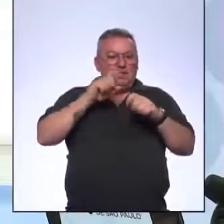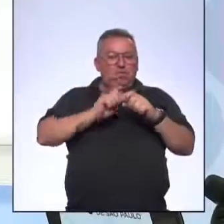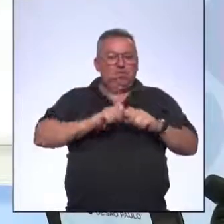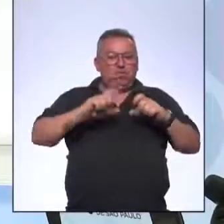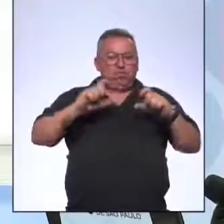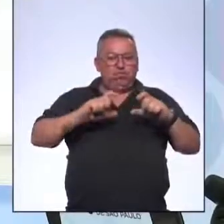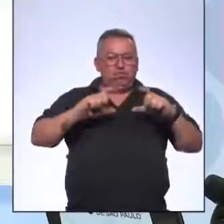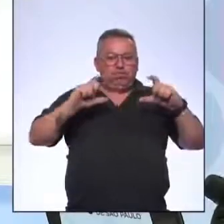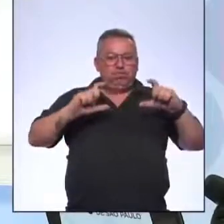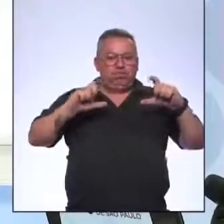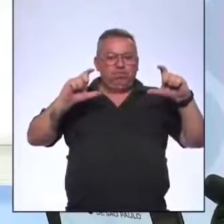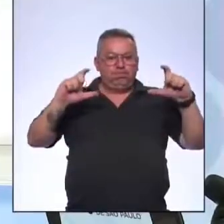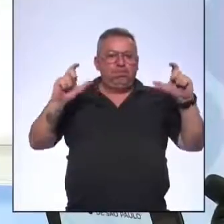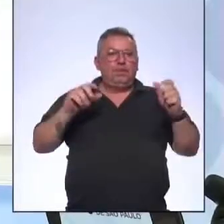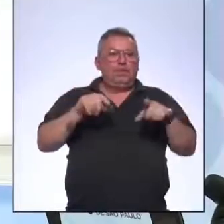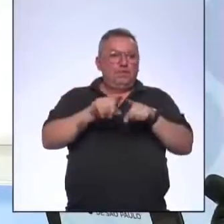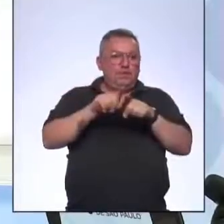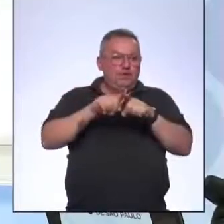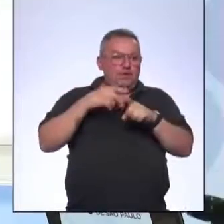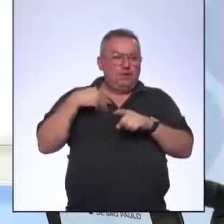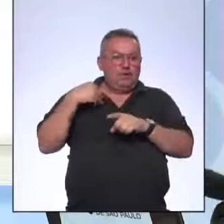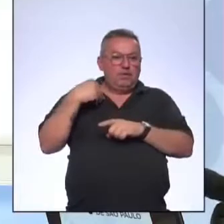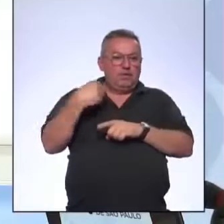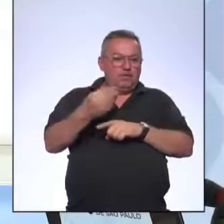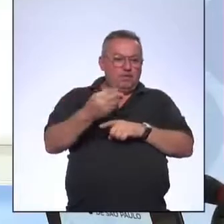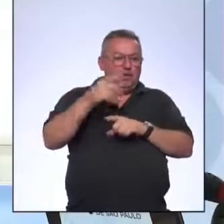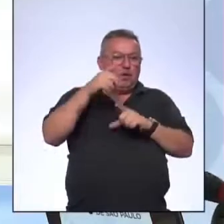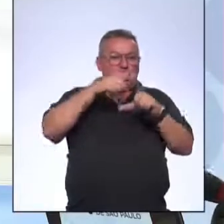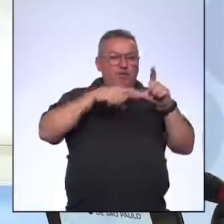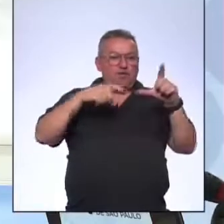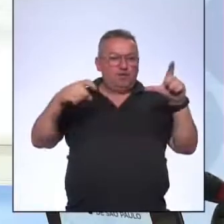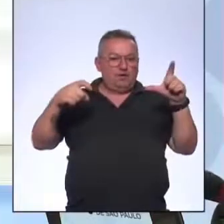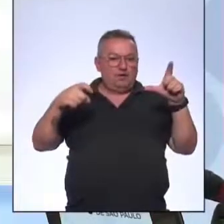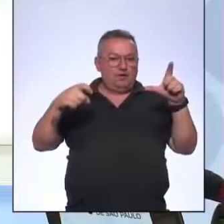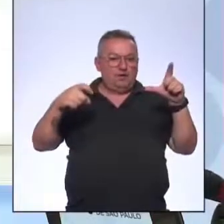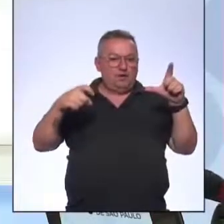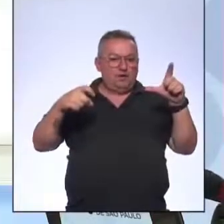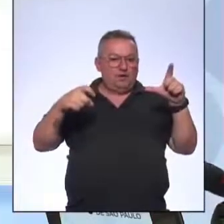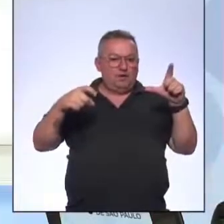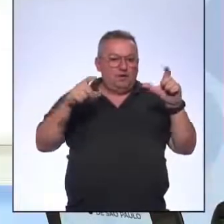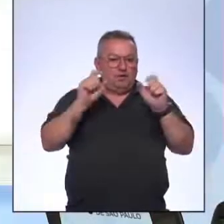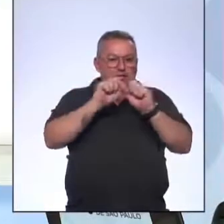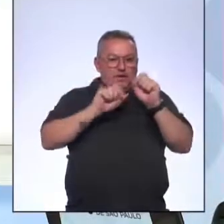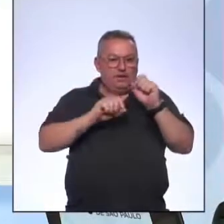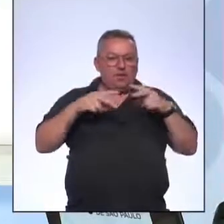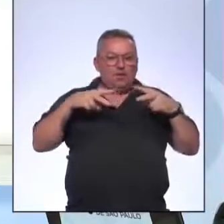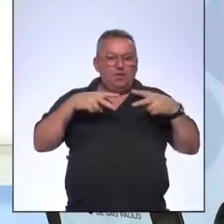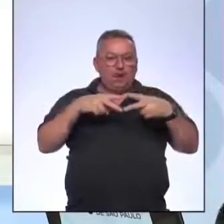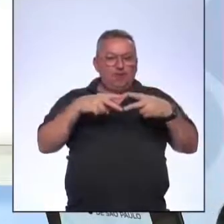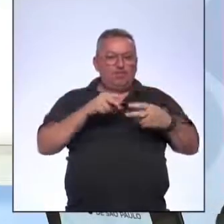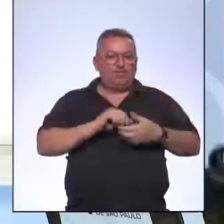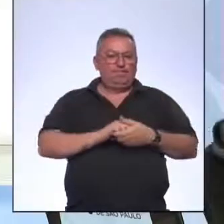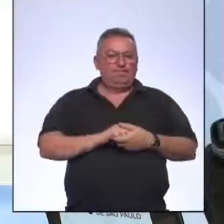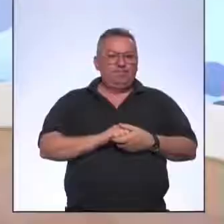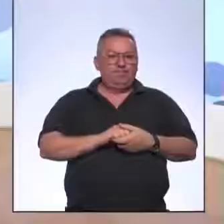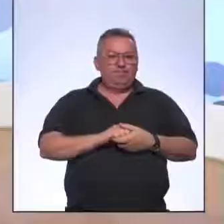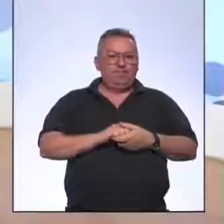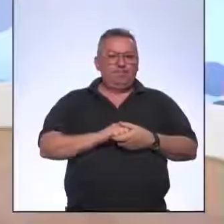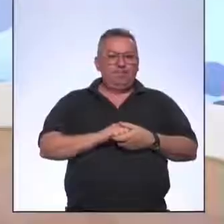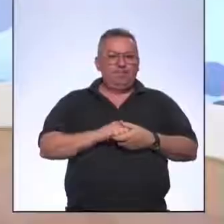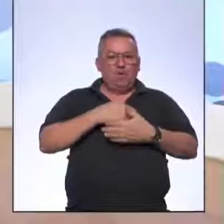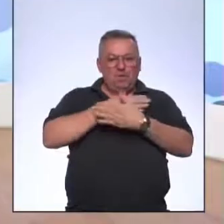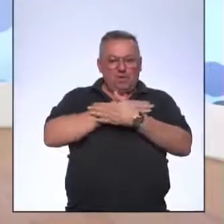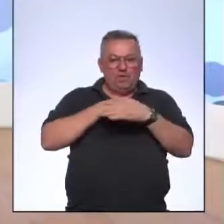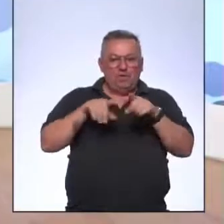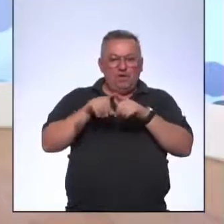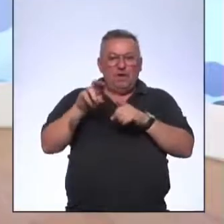aumentando essa quantidade de valores que eu atribuo a x para determinar o par ordenado é isso mesmo aí um